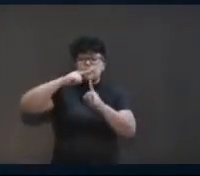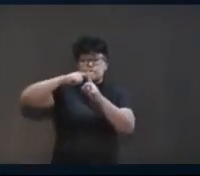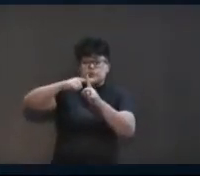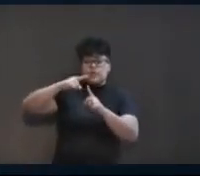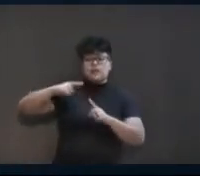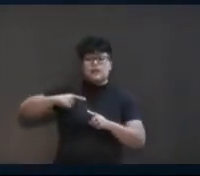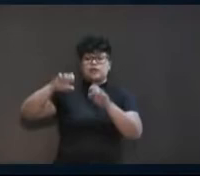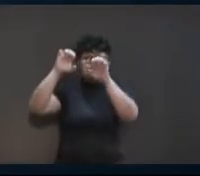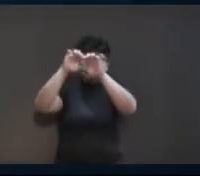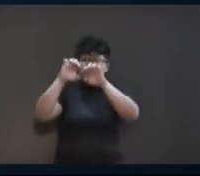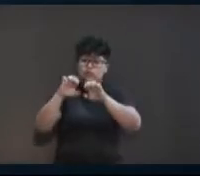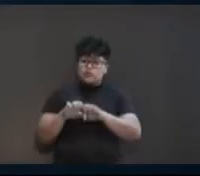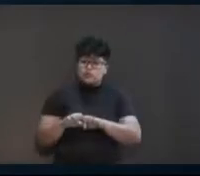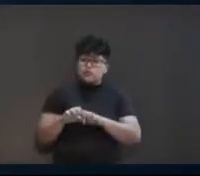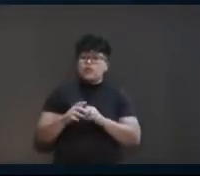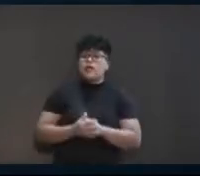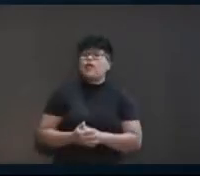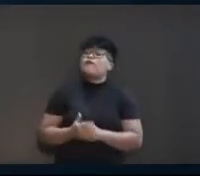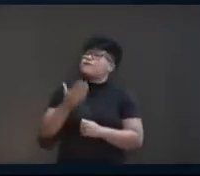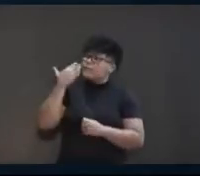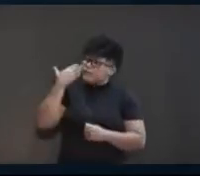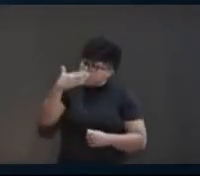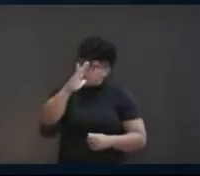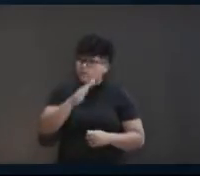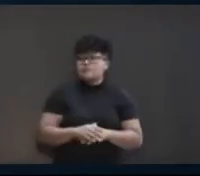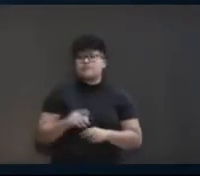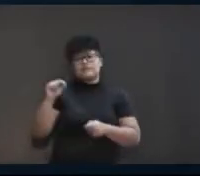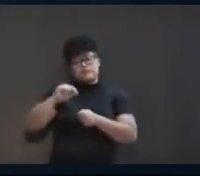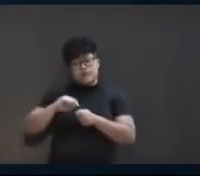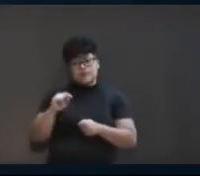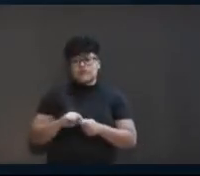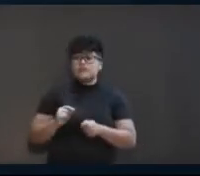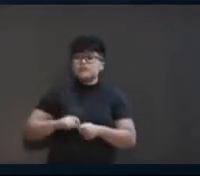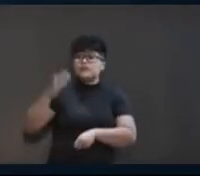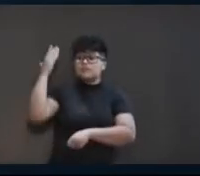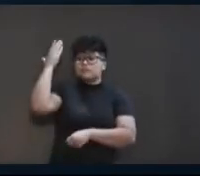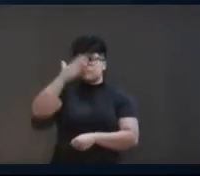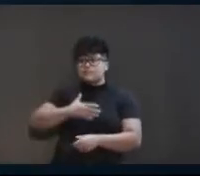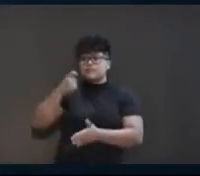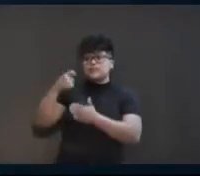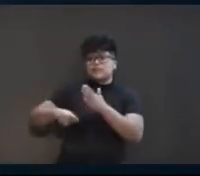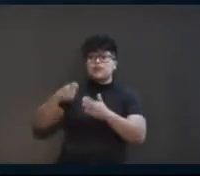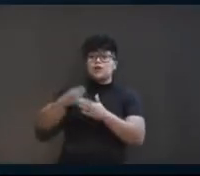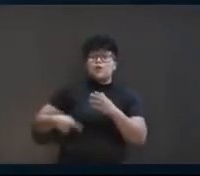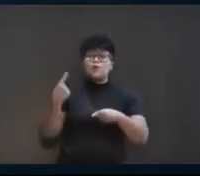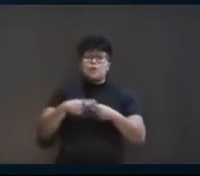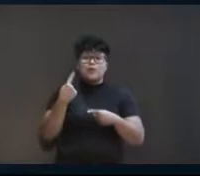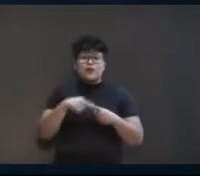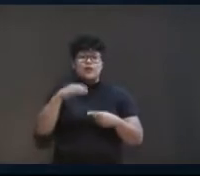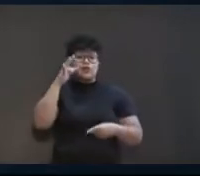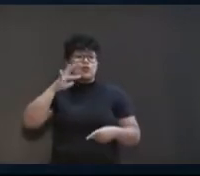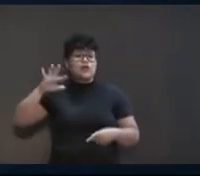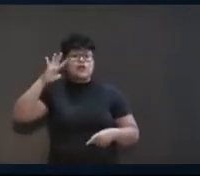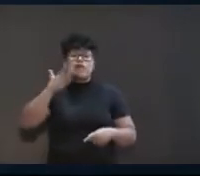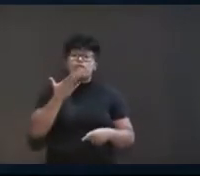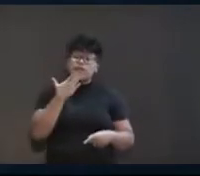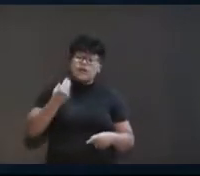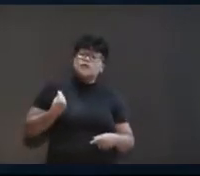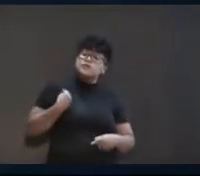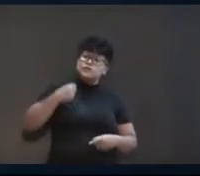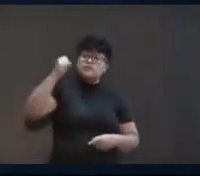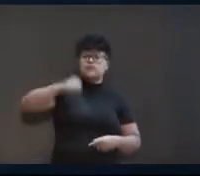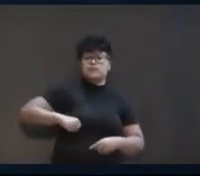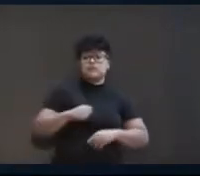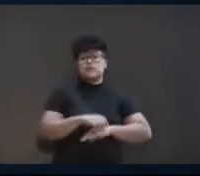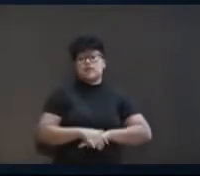tipo de estrutura vai lá e tenta tal coisa porque a teoria diz que existe a teoria diz